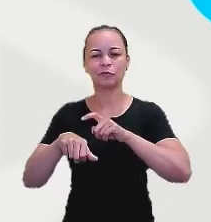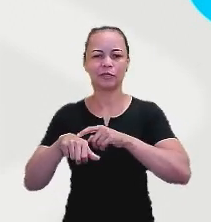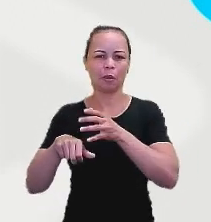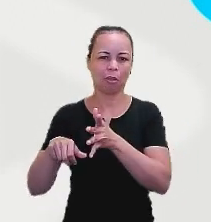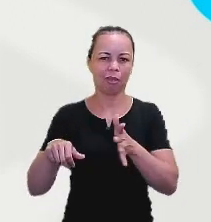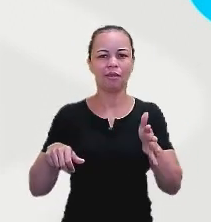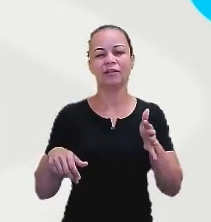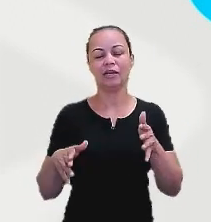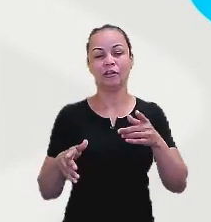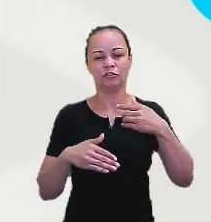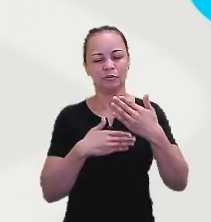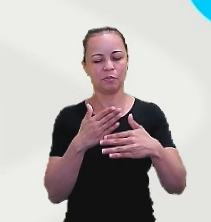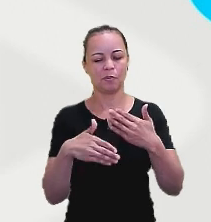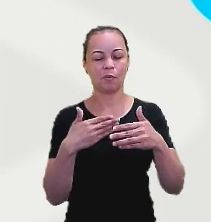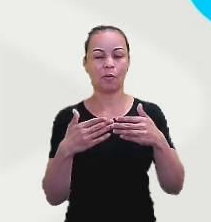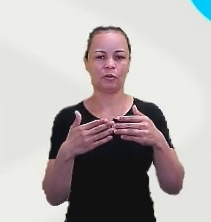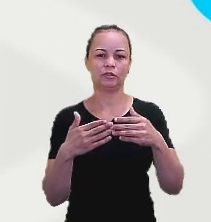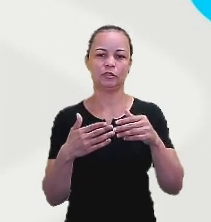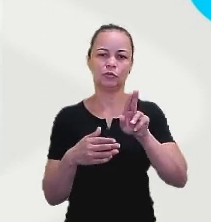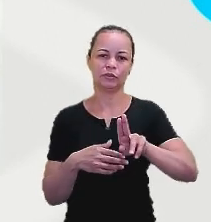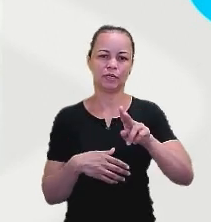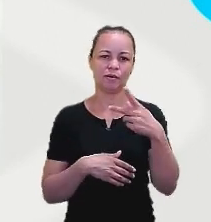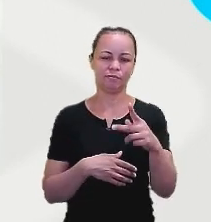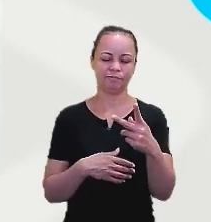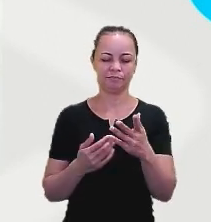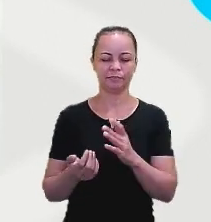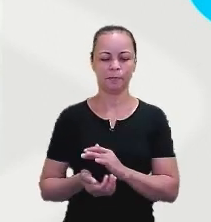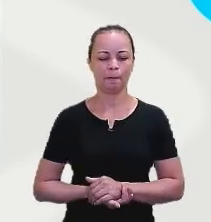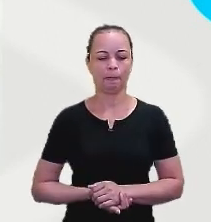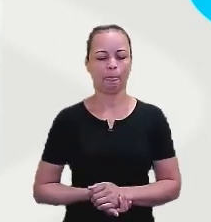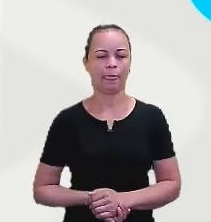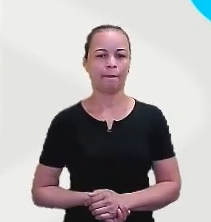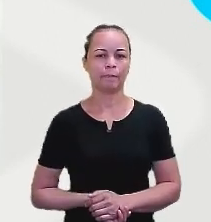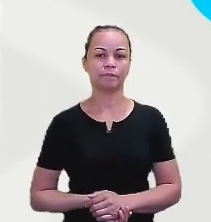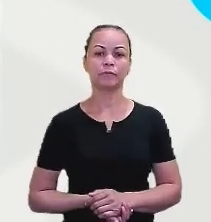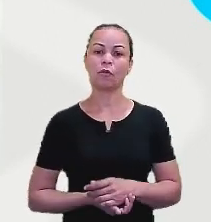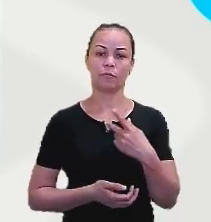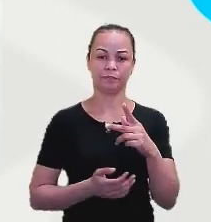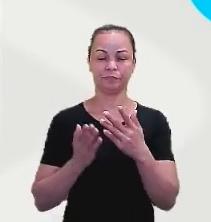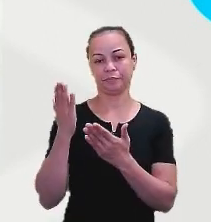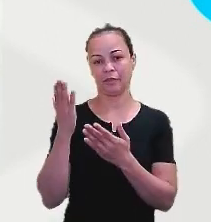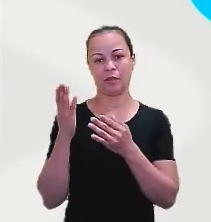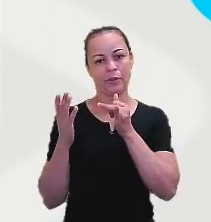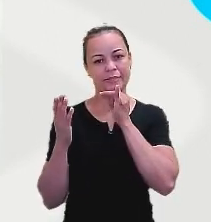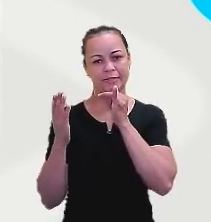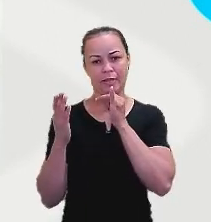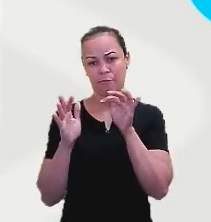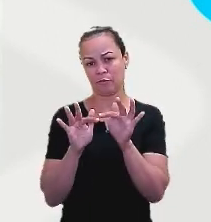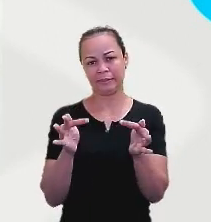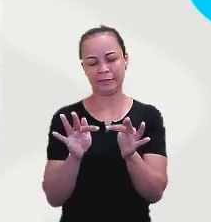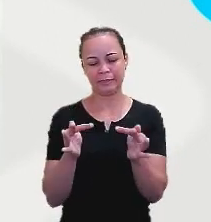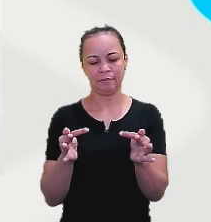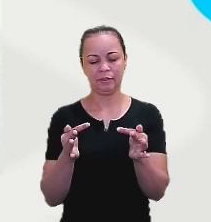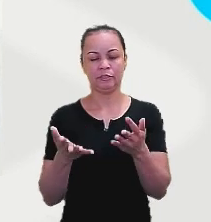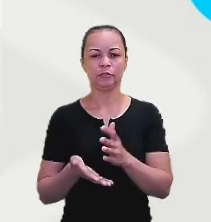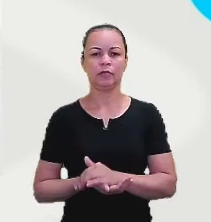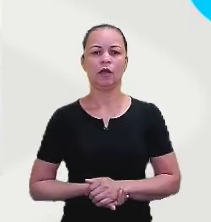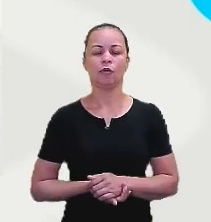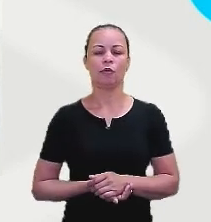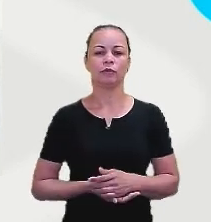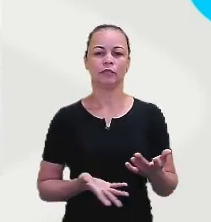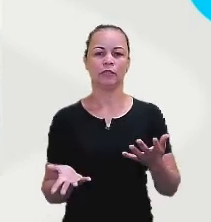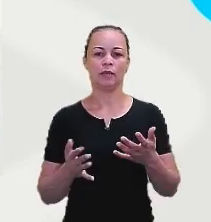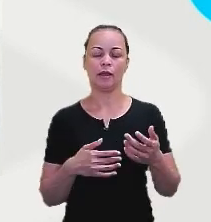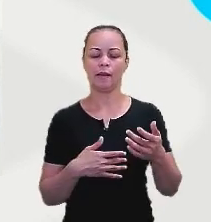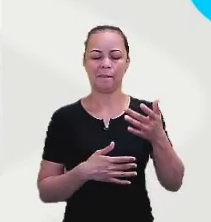pode estar aí produzindo esses mapas mentais. E aqui tem um exemplo bem simplesinho aí de mapa mental, onde a pessoa